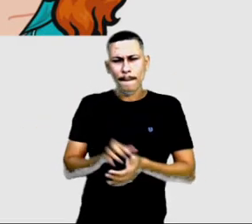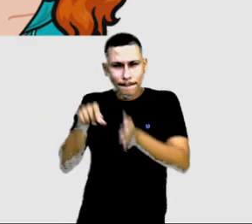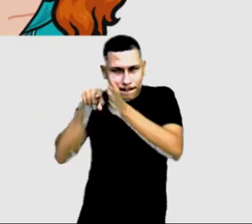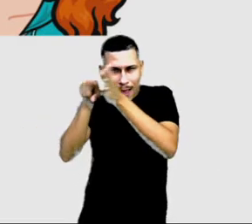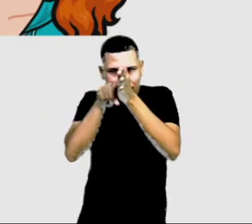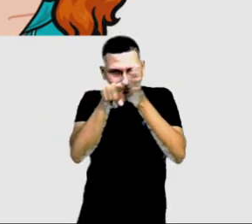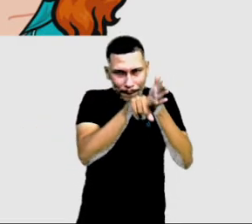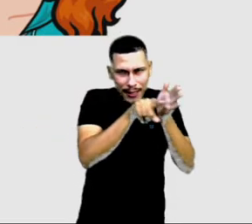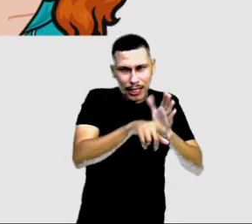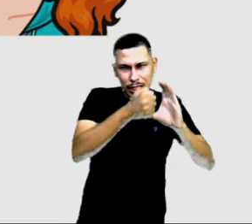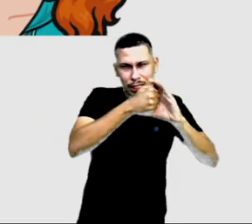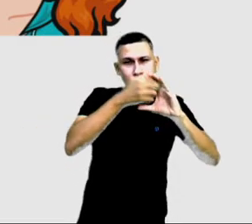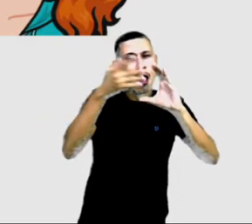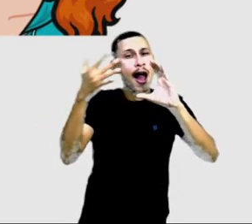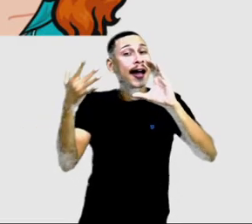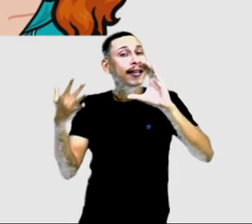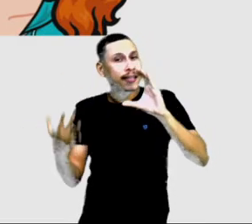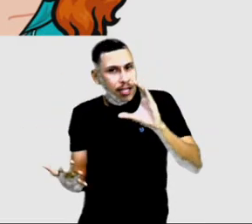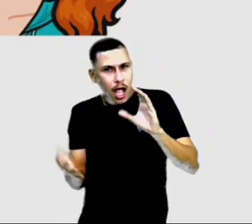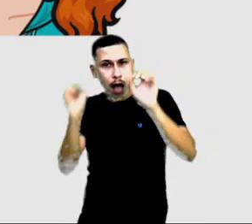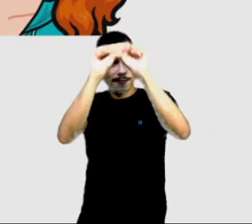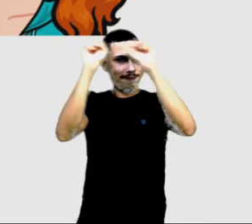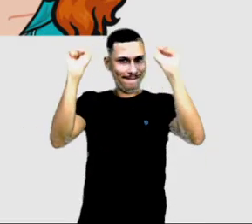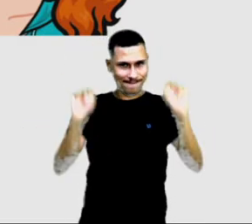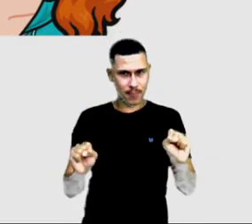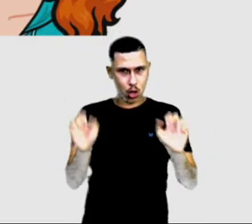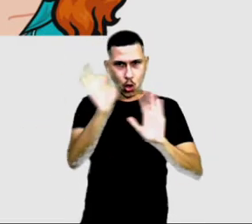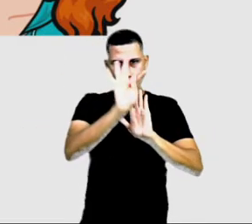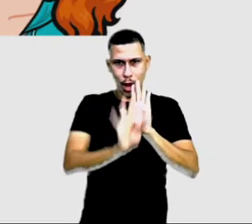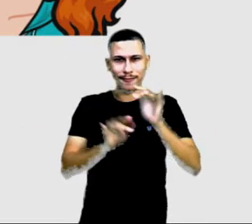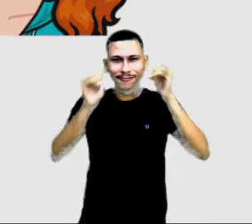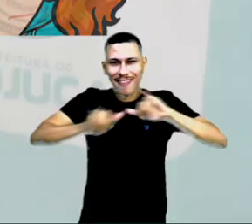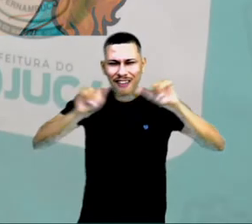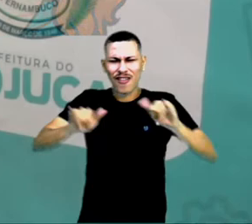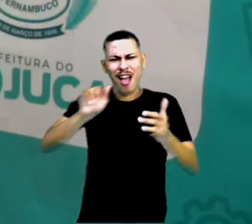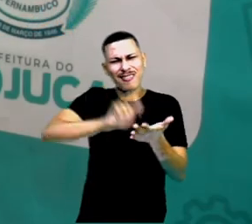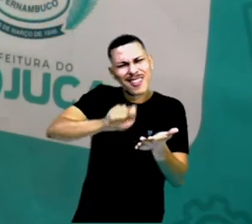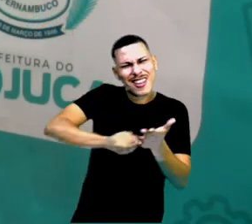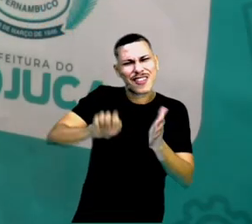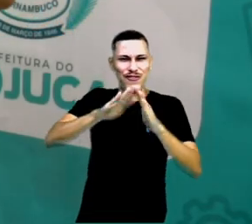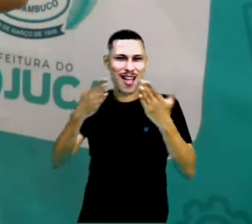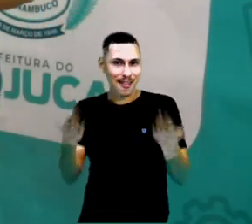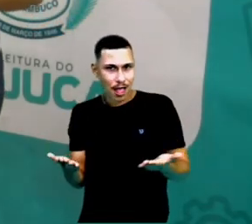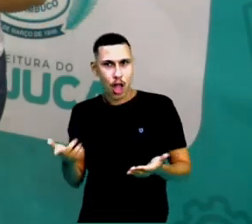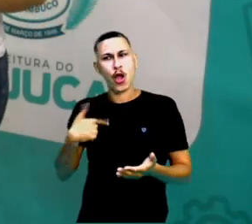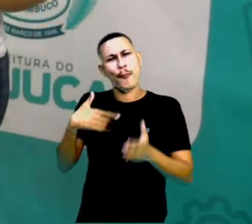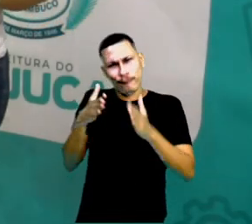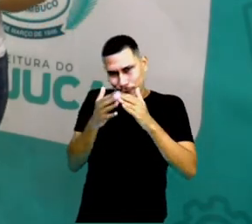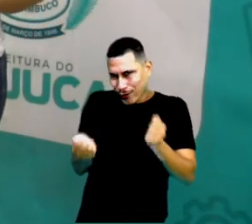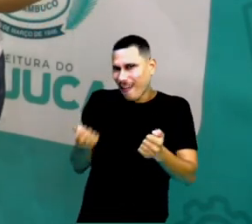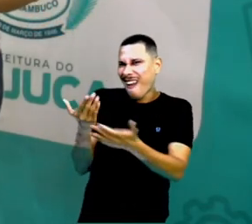Pesquisem as características estruturais e anotem tudo no caderno que eu vou cobrar na